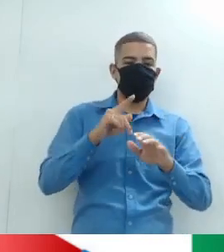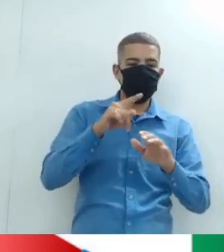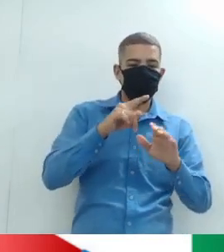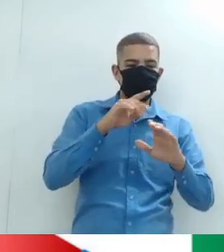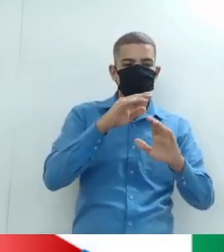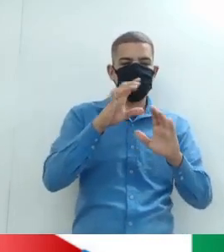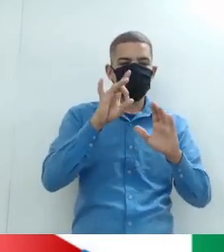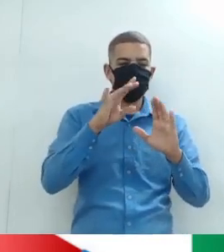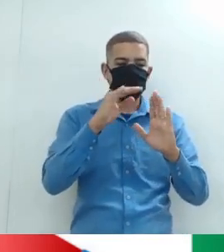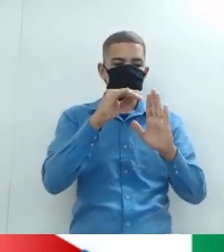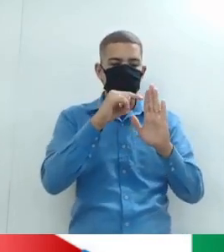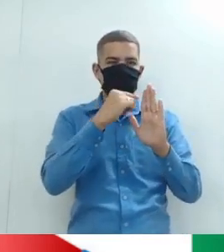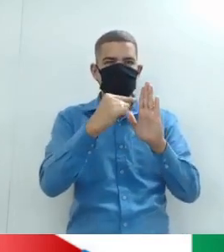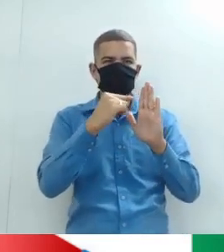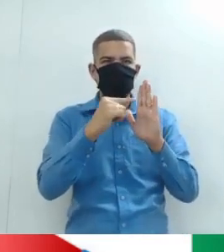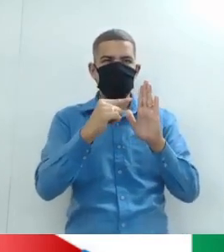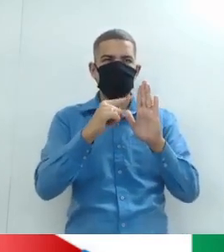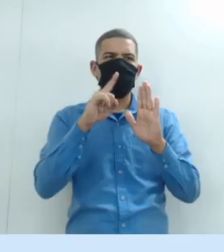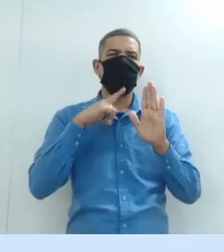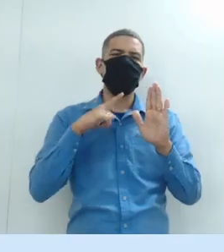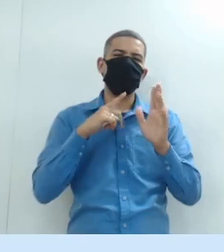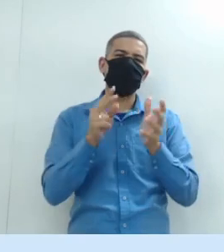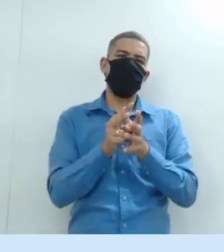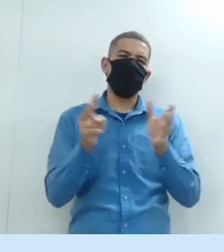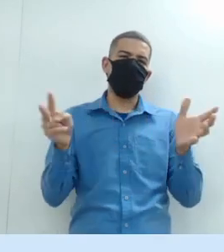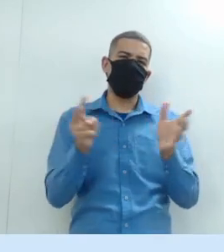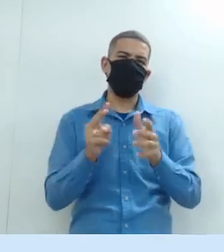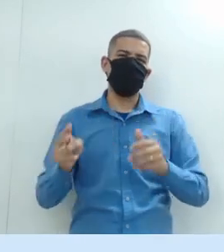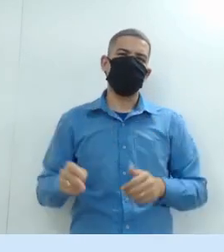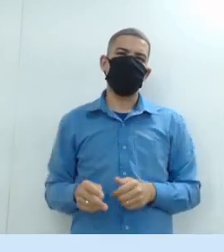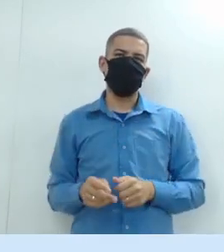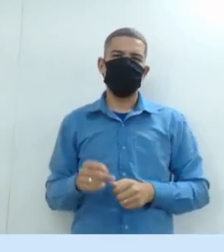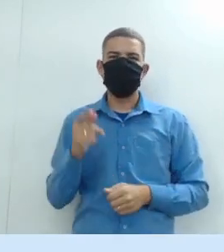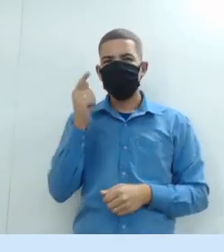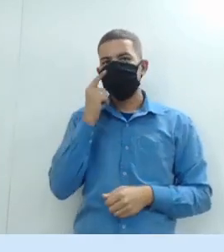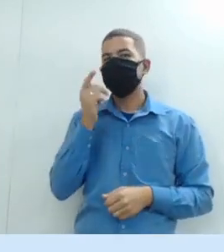tá? Ok? Quer saber mais sobre volume e capacidade? Vocês